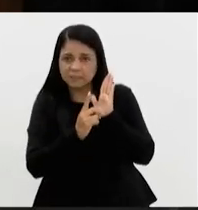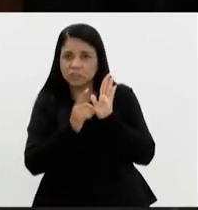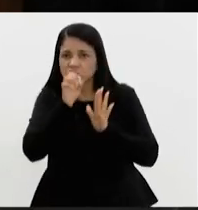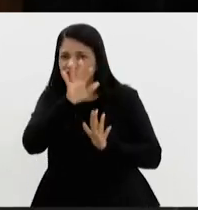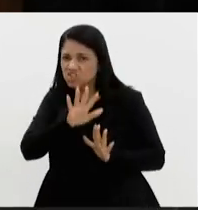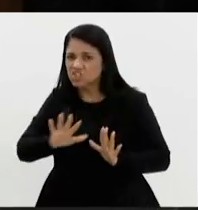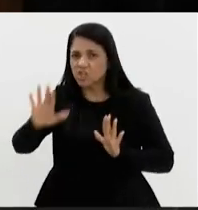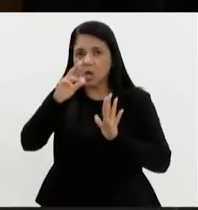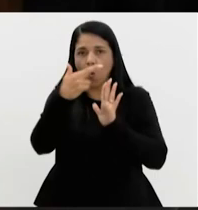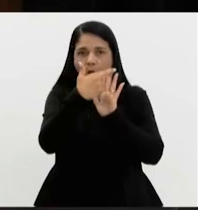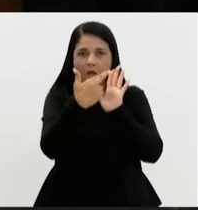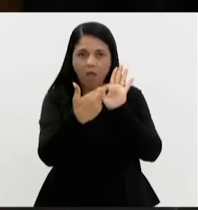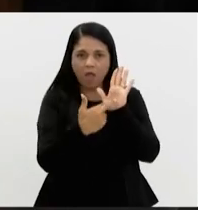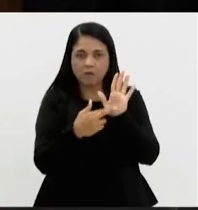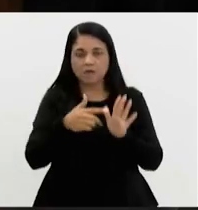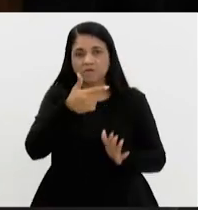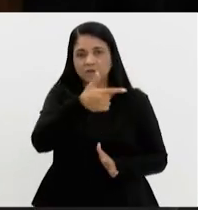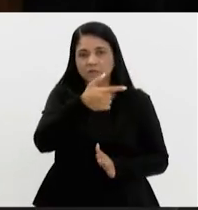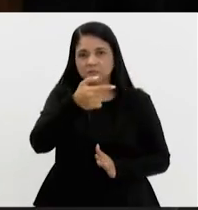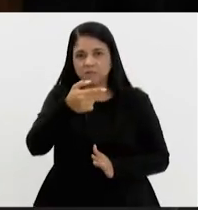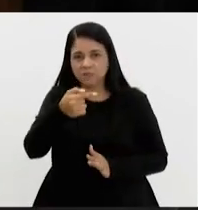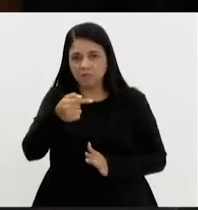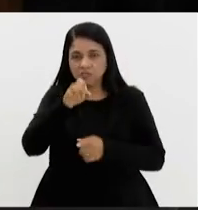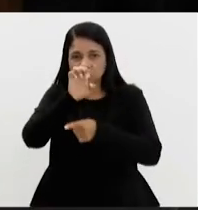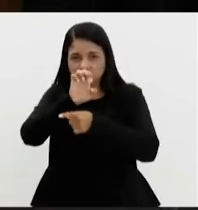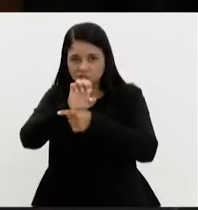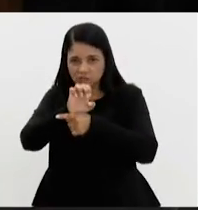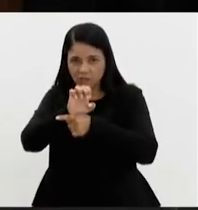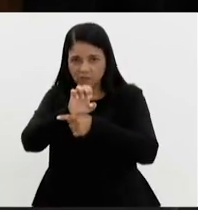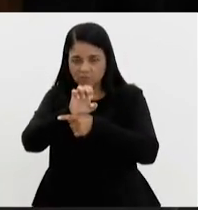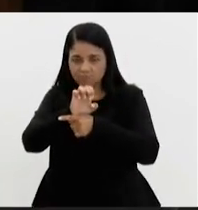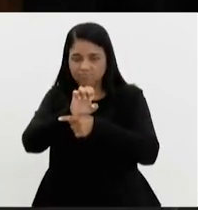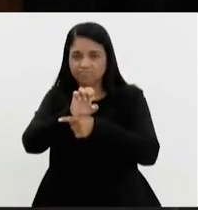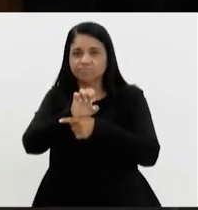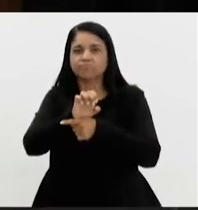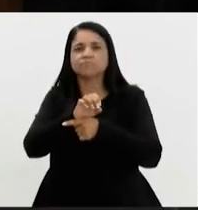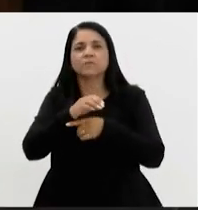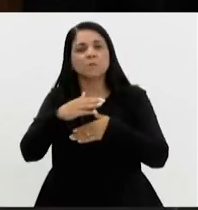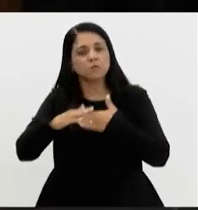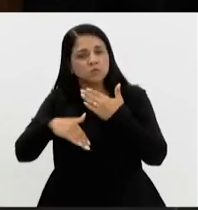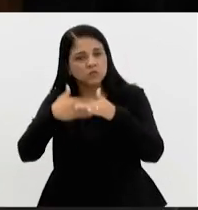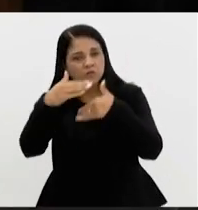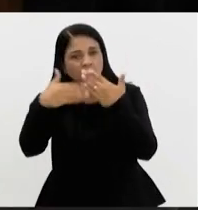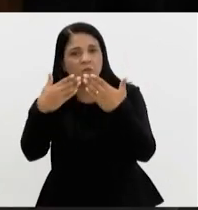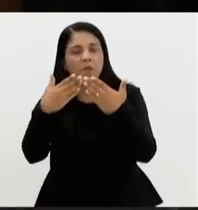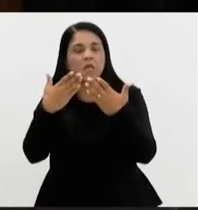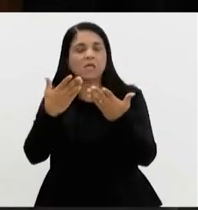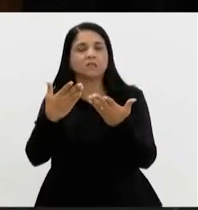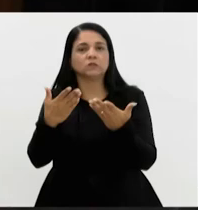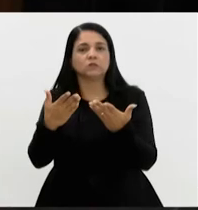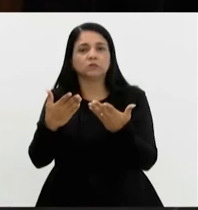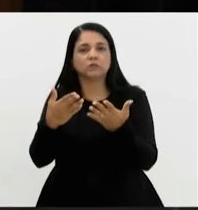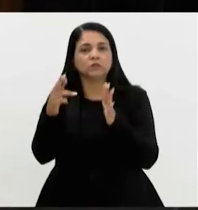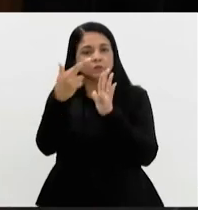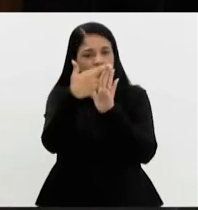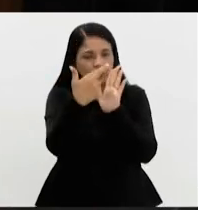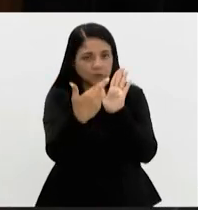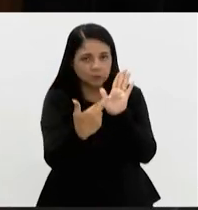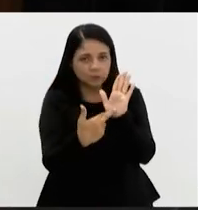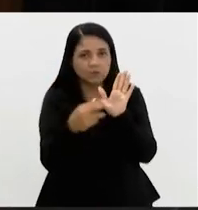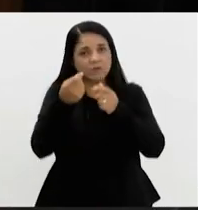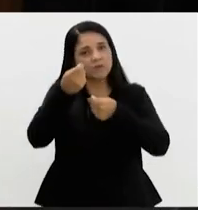pros 27 estados que pertencem ao bloco para contenção desenvolvimento e regulação